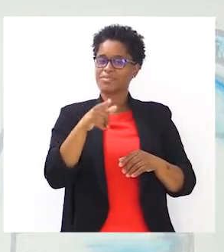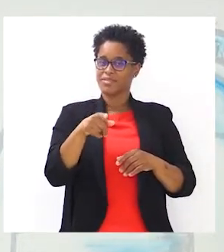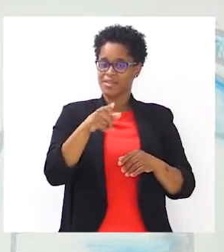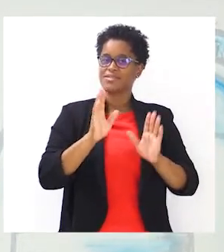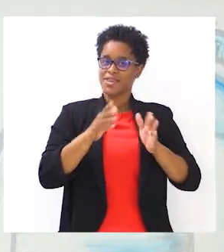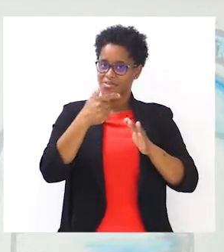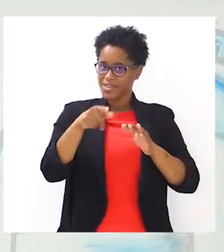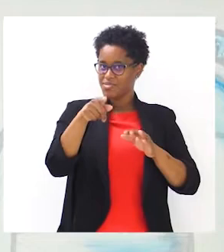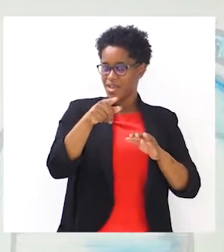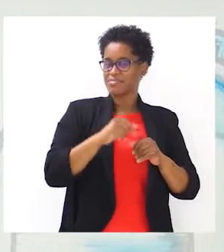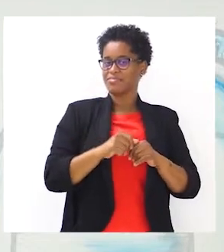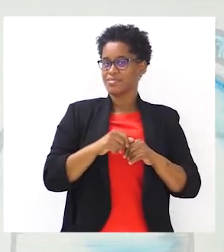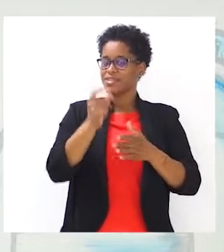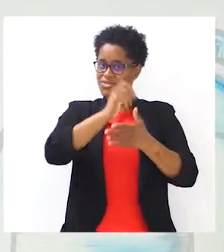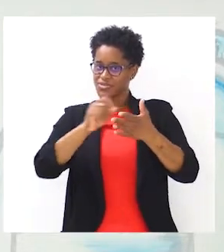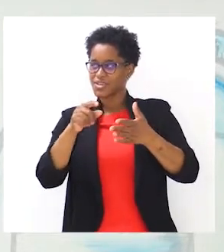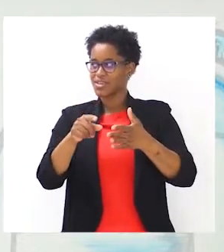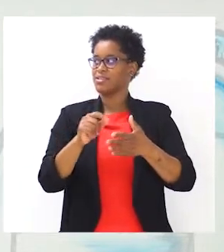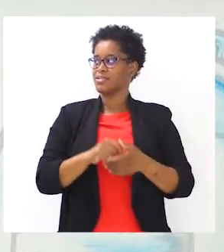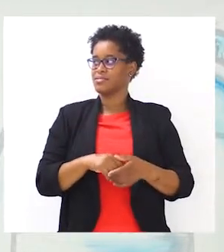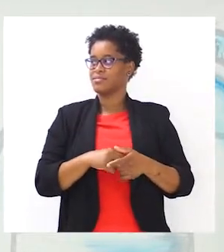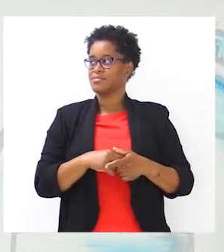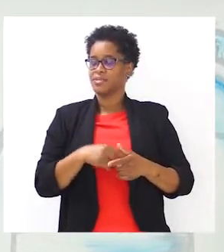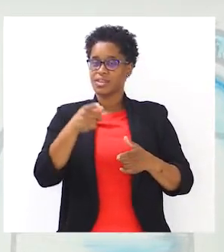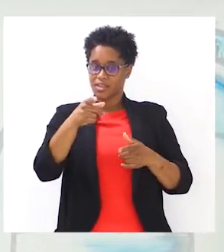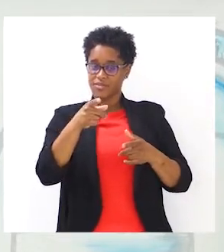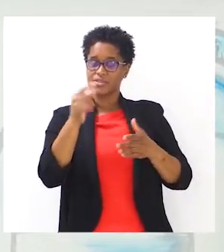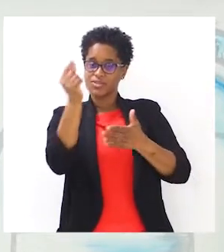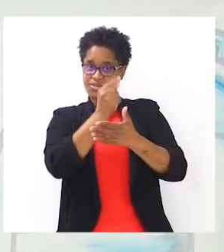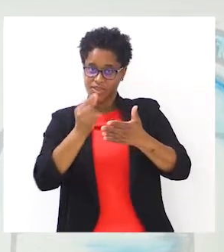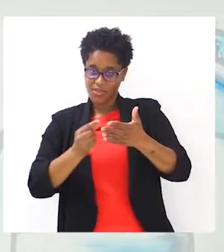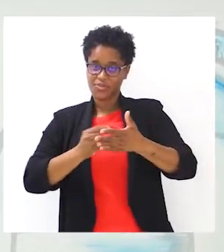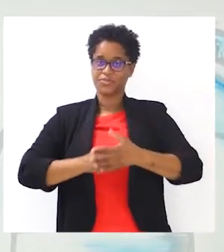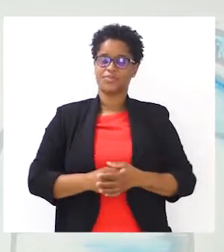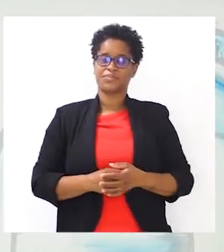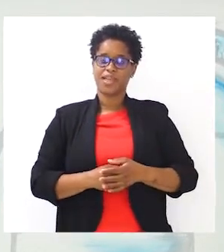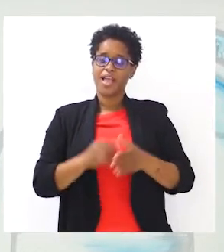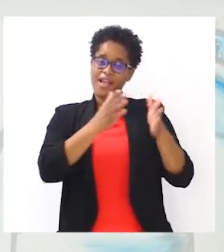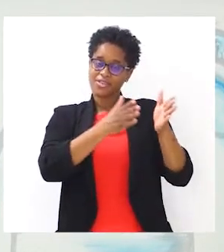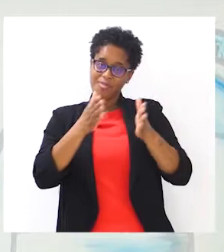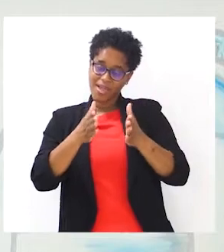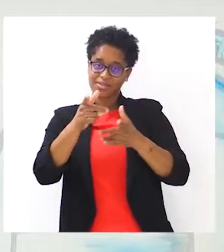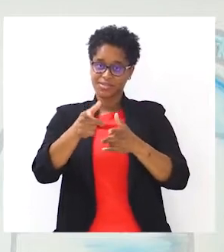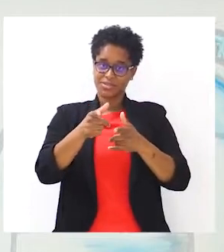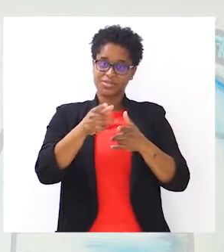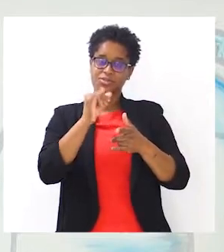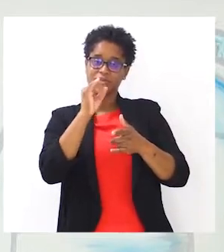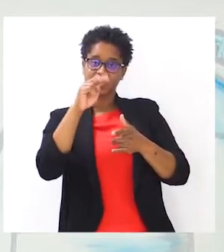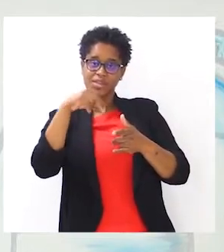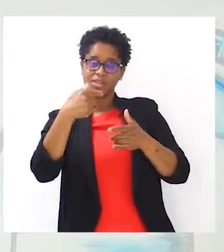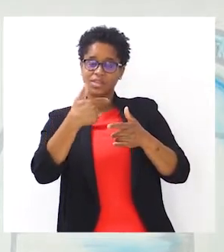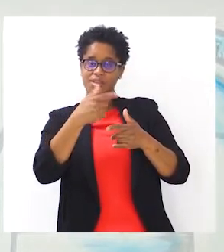fração representada aqui, através de desenho. As partes em que o inteiro